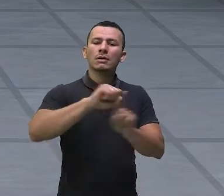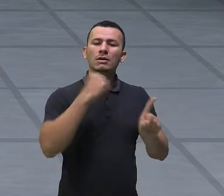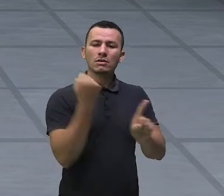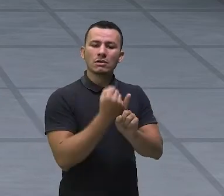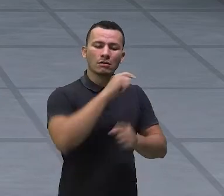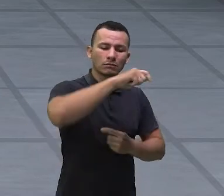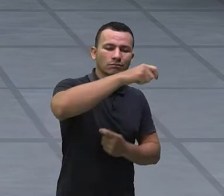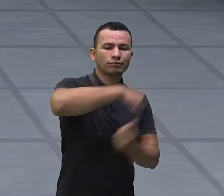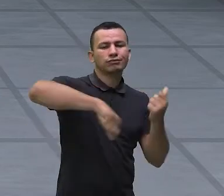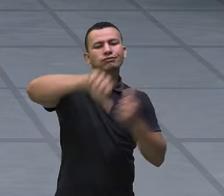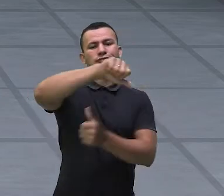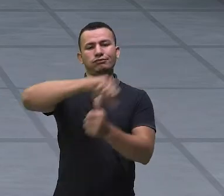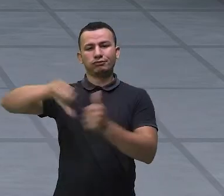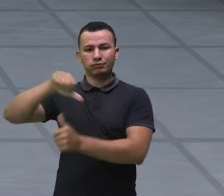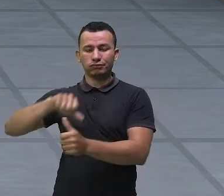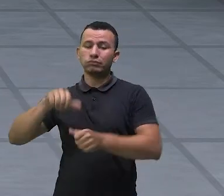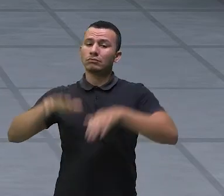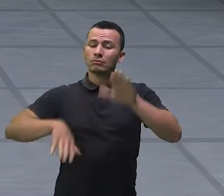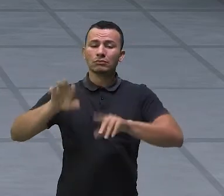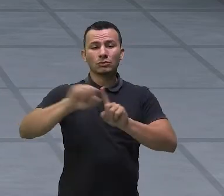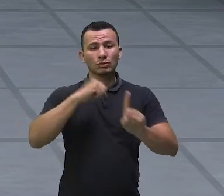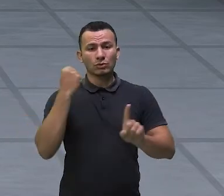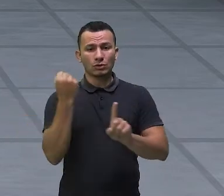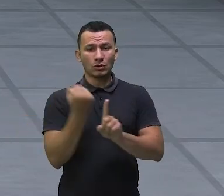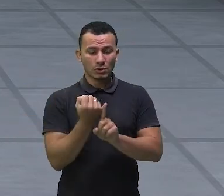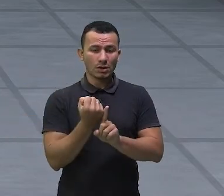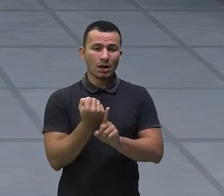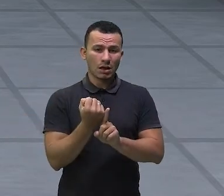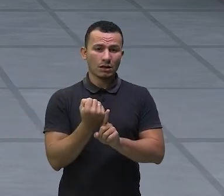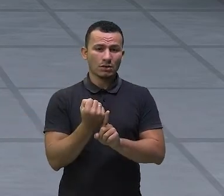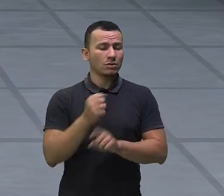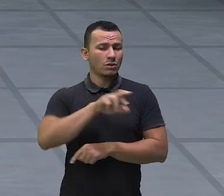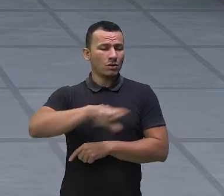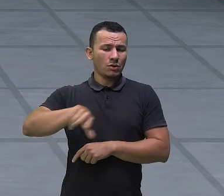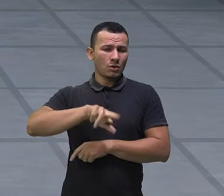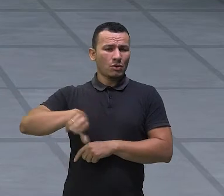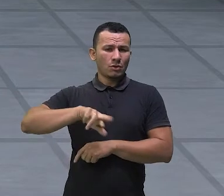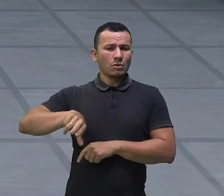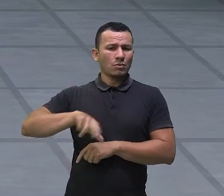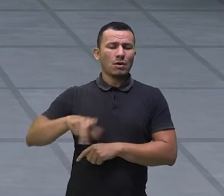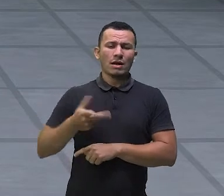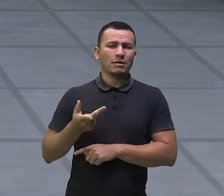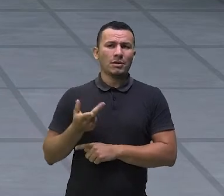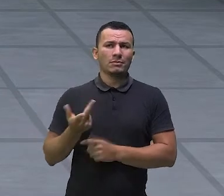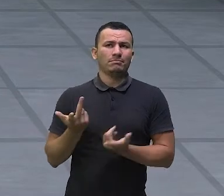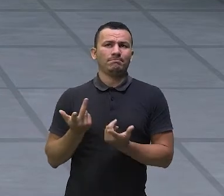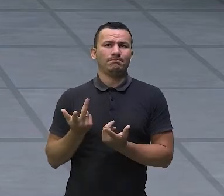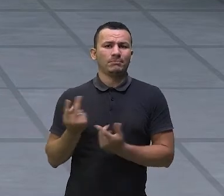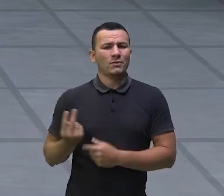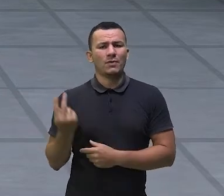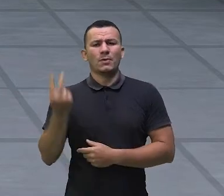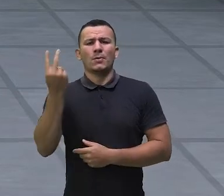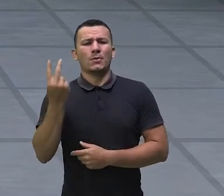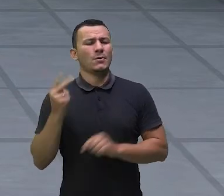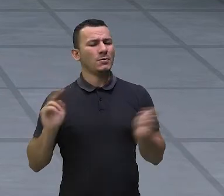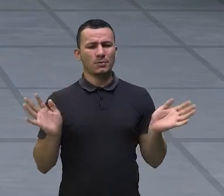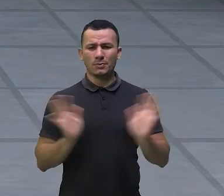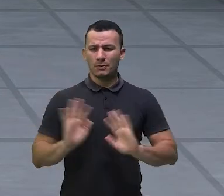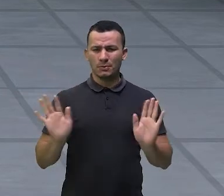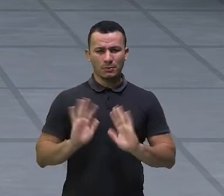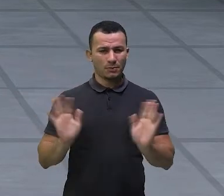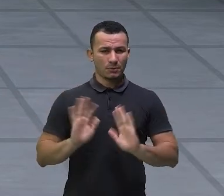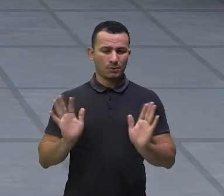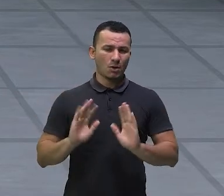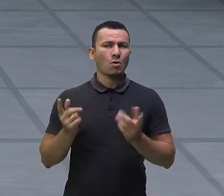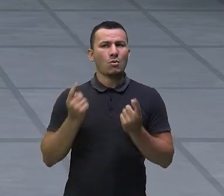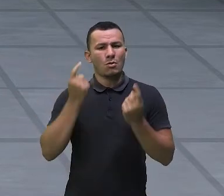decorrem da história de uma sociedade, não são determinadas pelos valores. Não são os valores ou